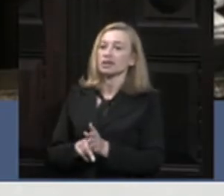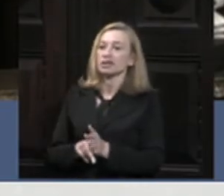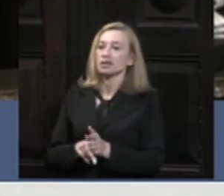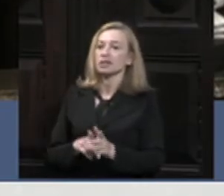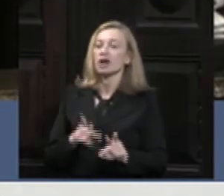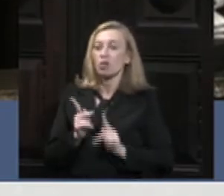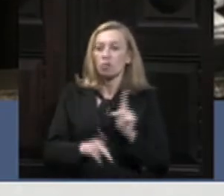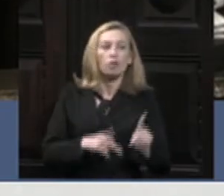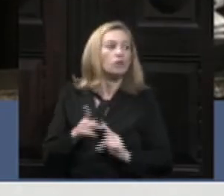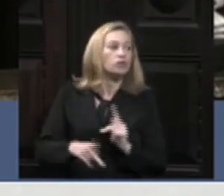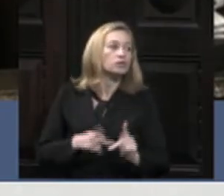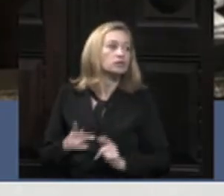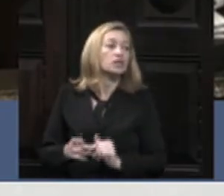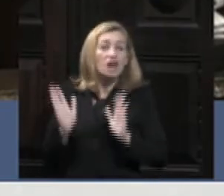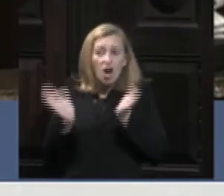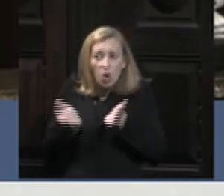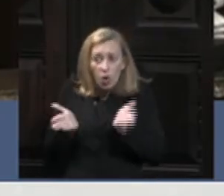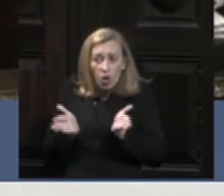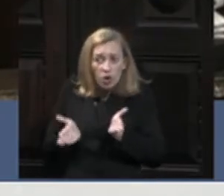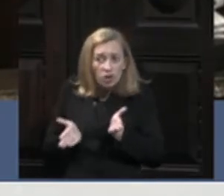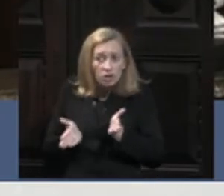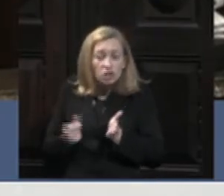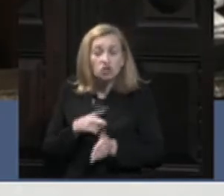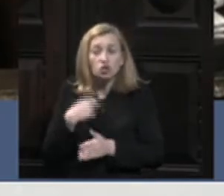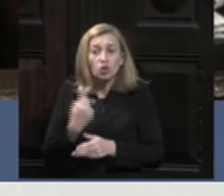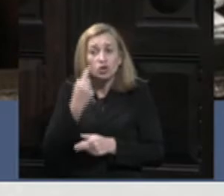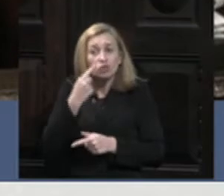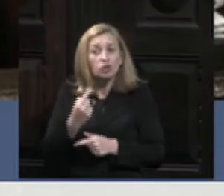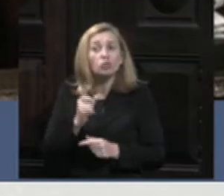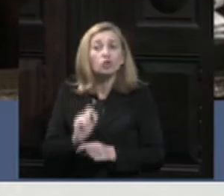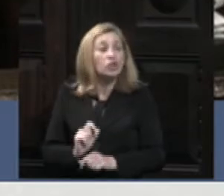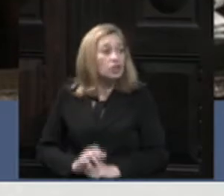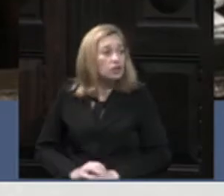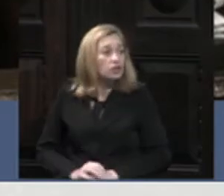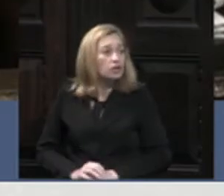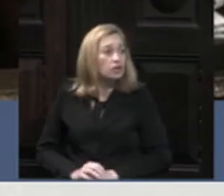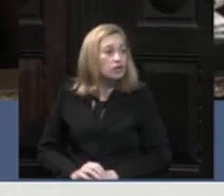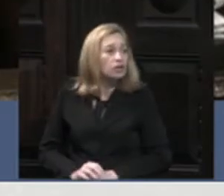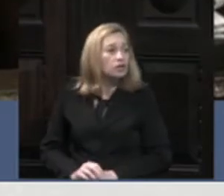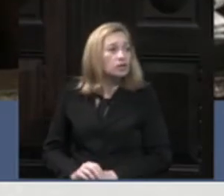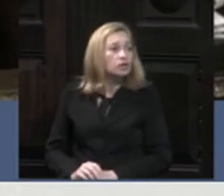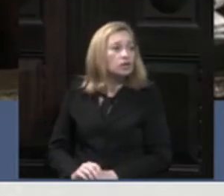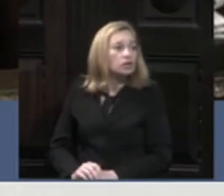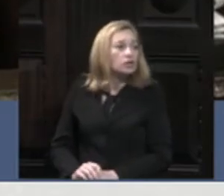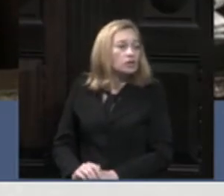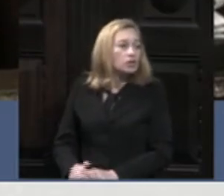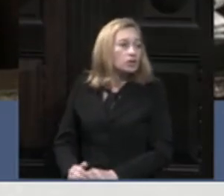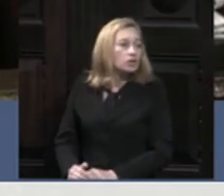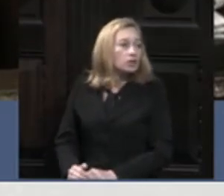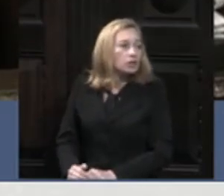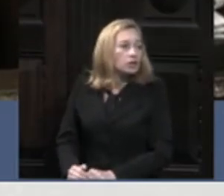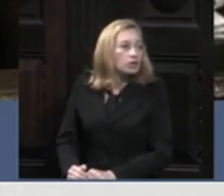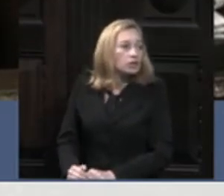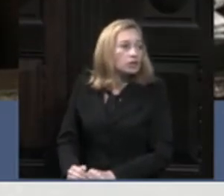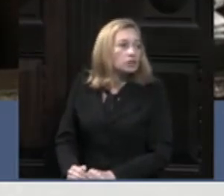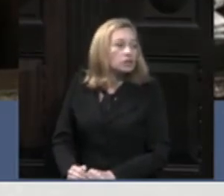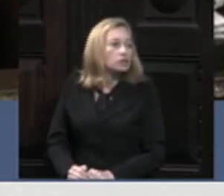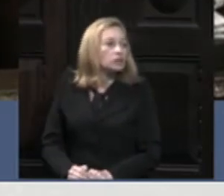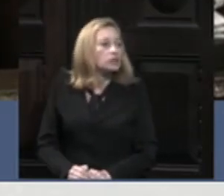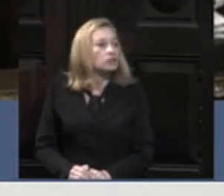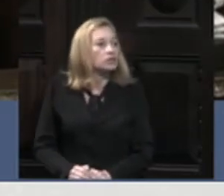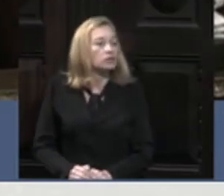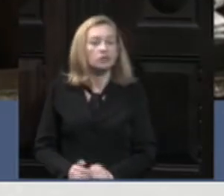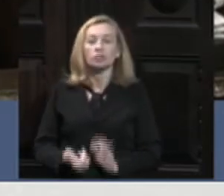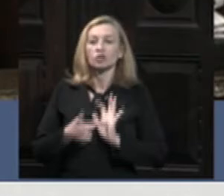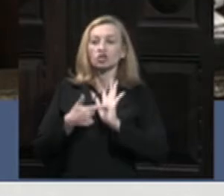E agora estamos diante de um quadro que deve ser visto por